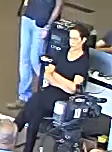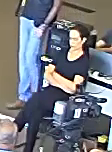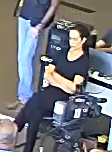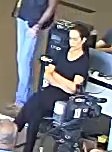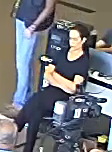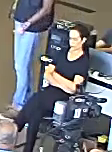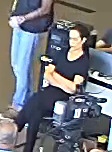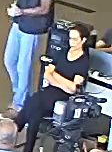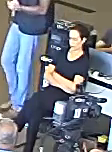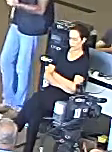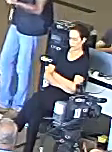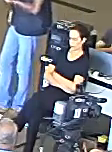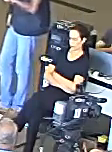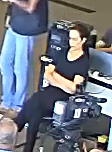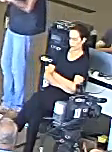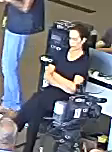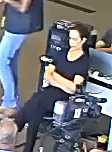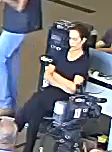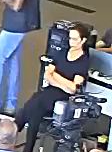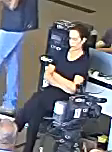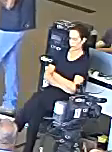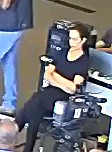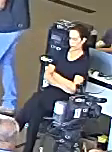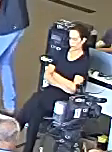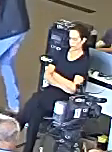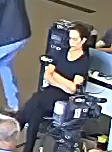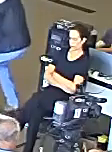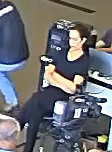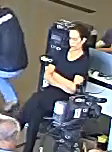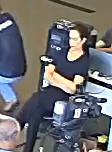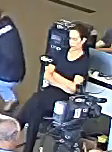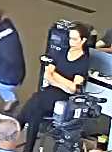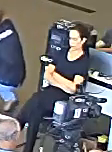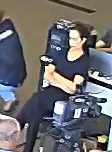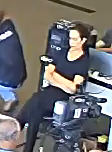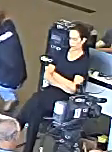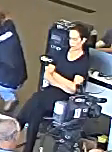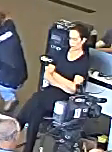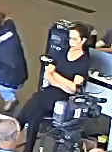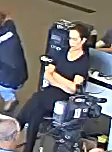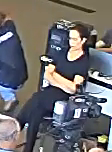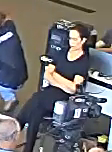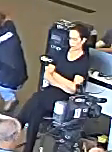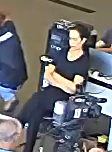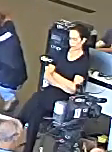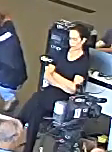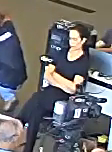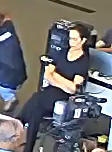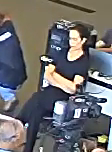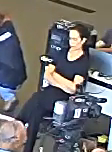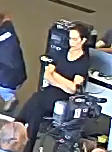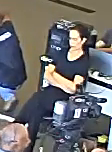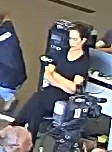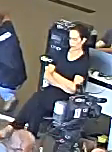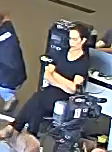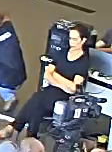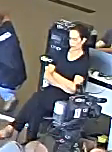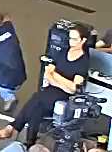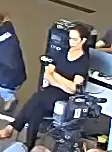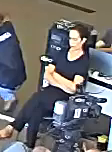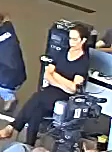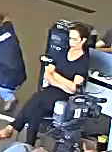que houve uma eh surgiu a a bnt 15320 ela foi